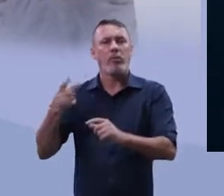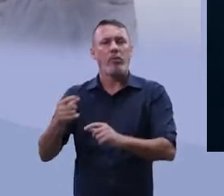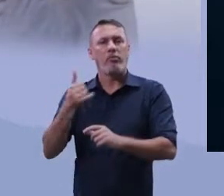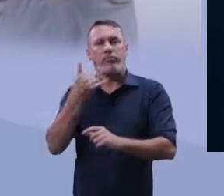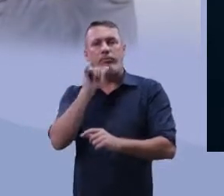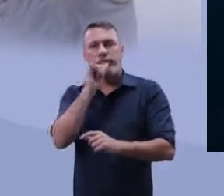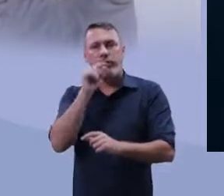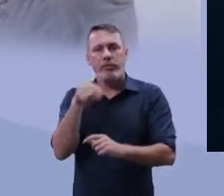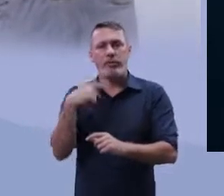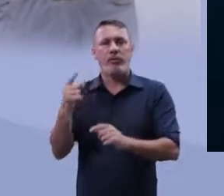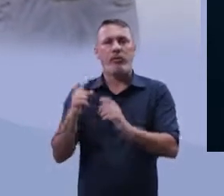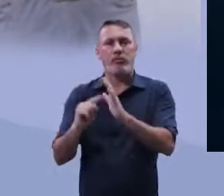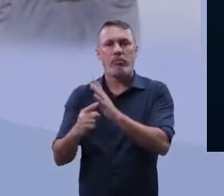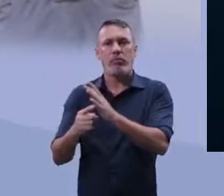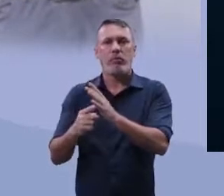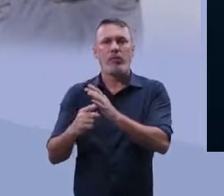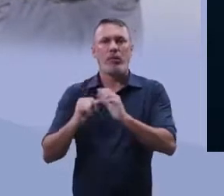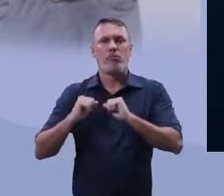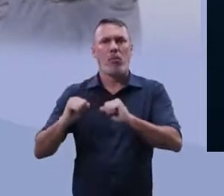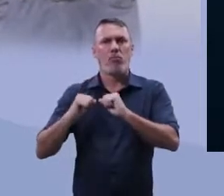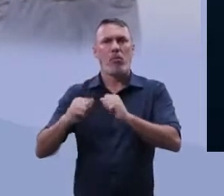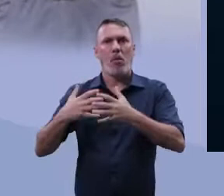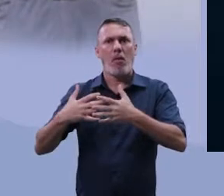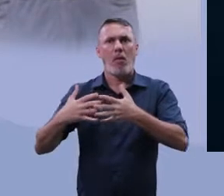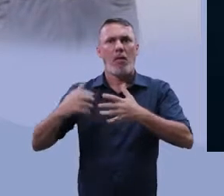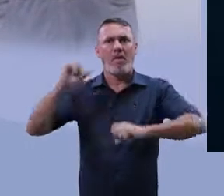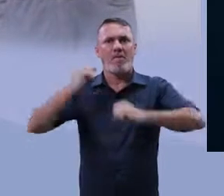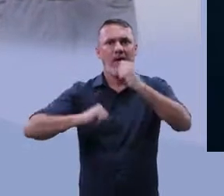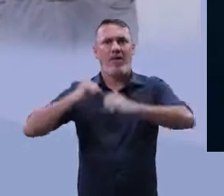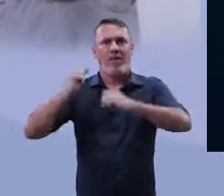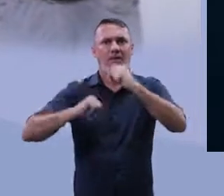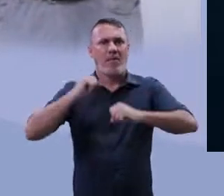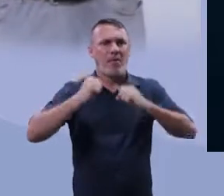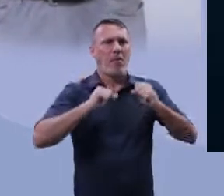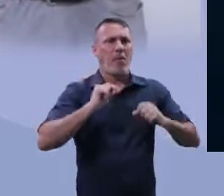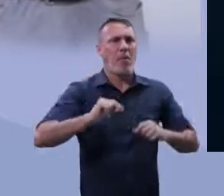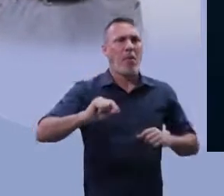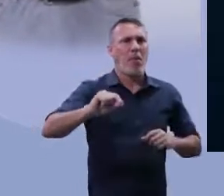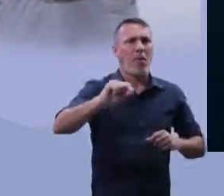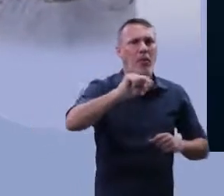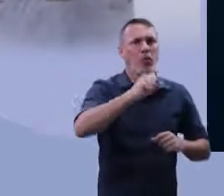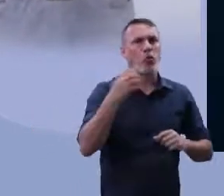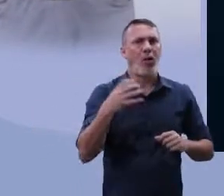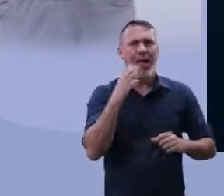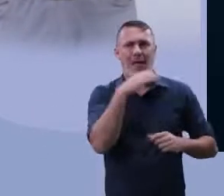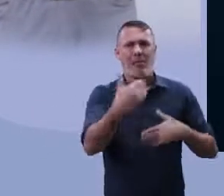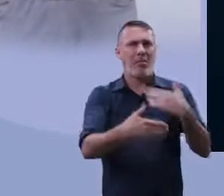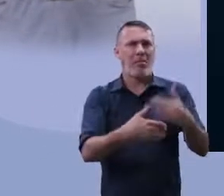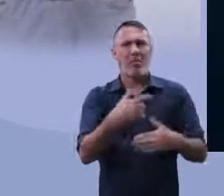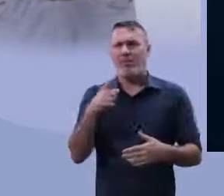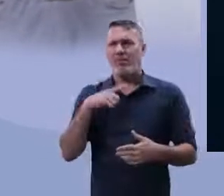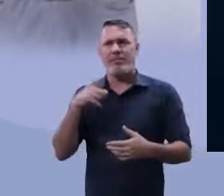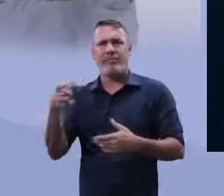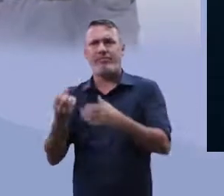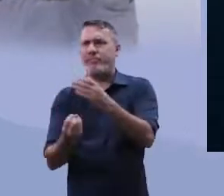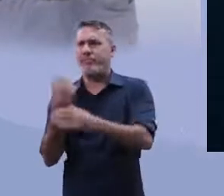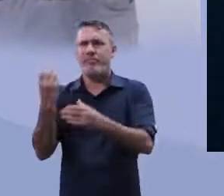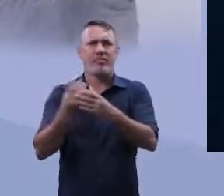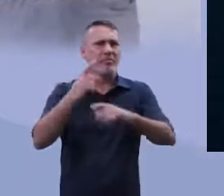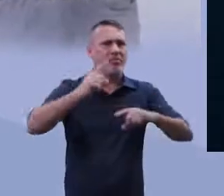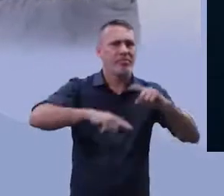dizer assim, um novo gás ao processo capitalista, um novo gás ao processo de produção industrial. Você vai